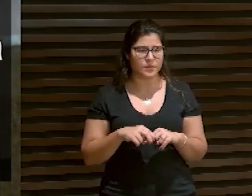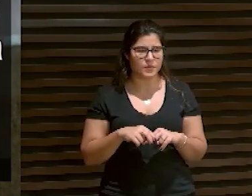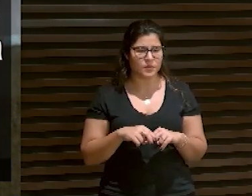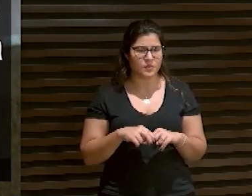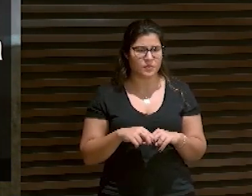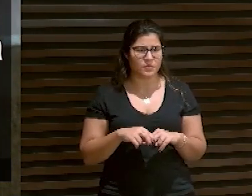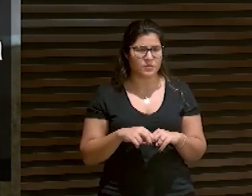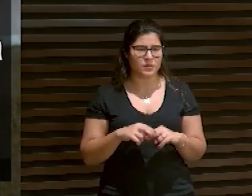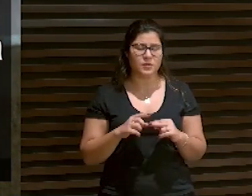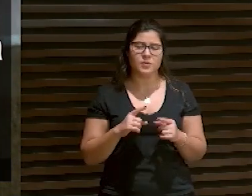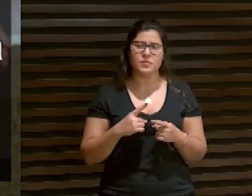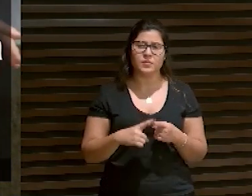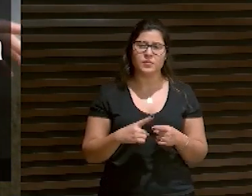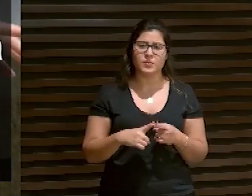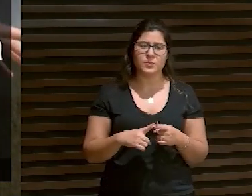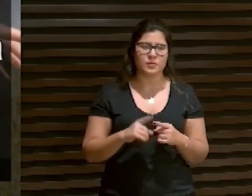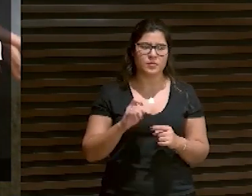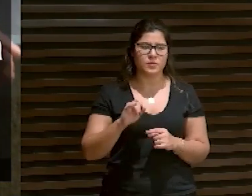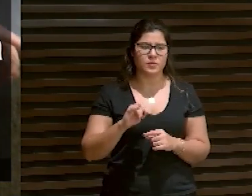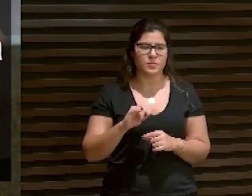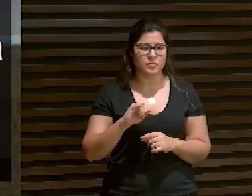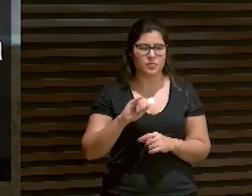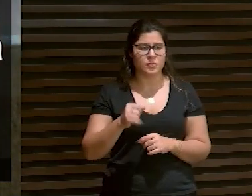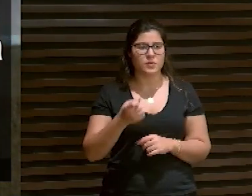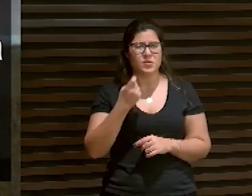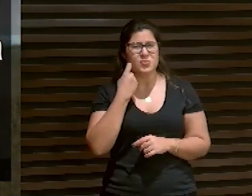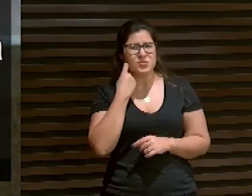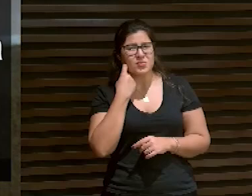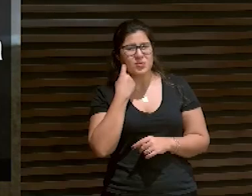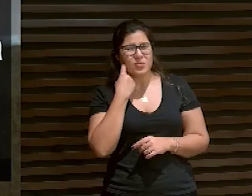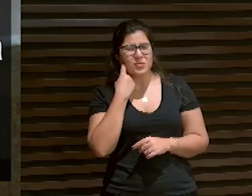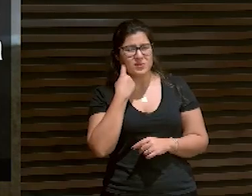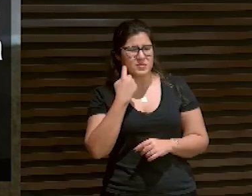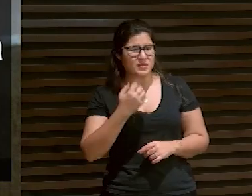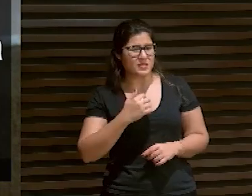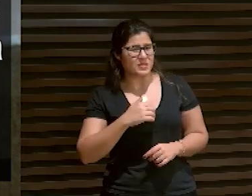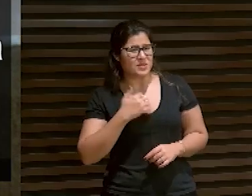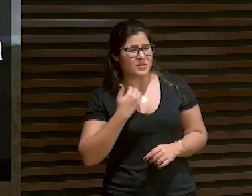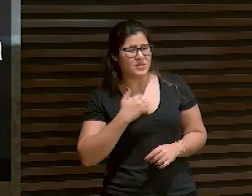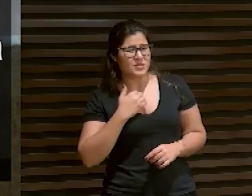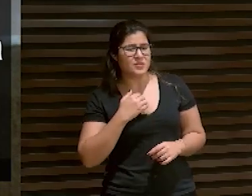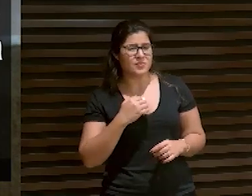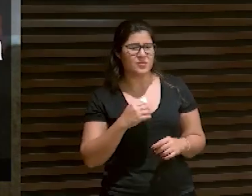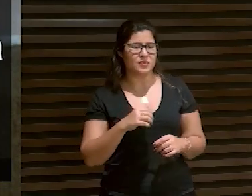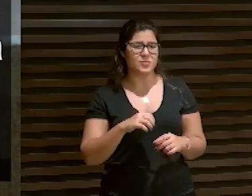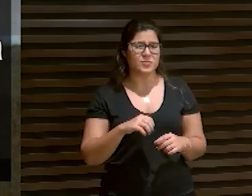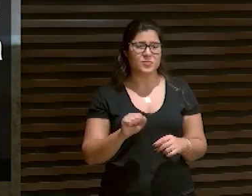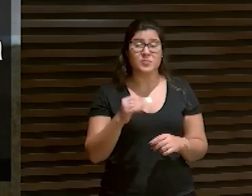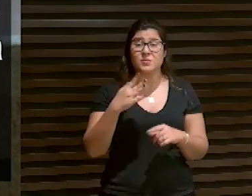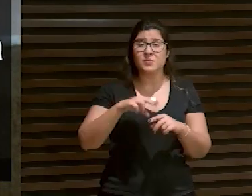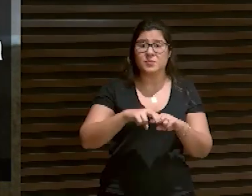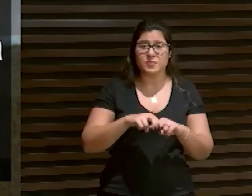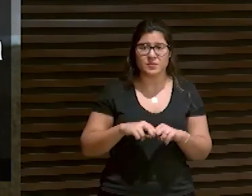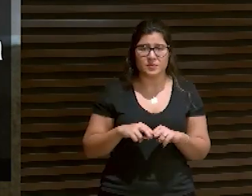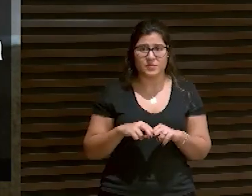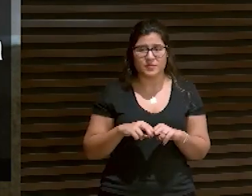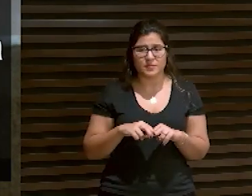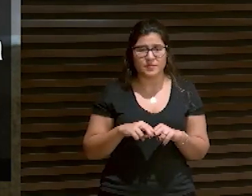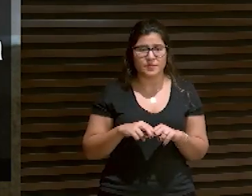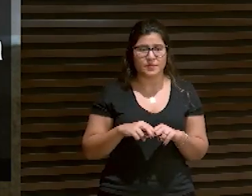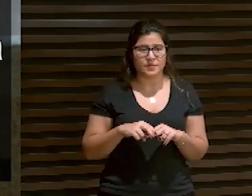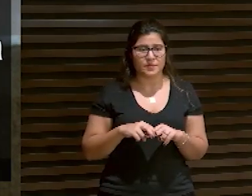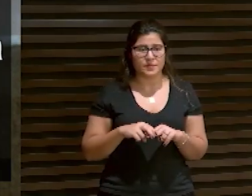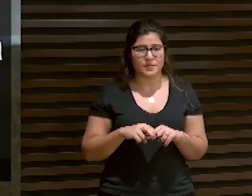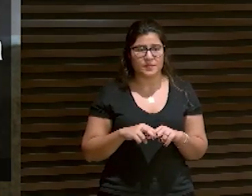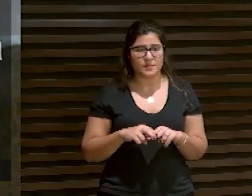4? Qual que é a motivação de Jonas estar tão irado no capítulo 4? Se a gente fizer uma recapitulação do